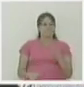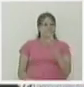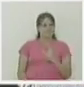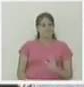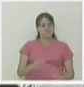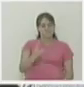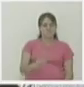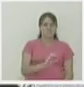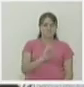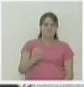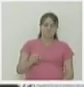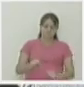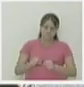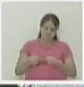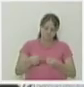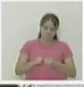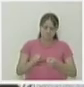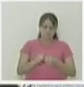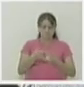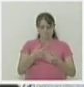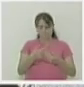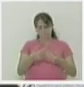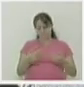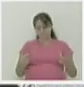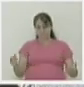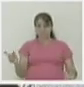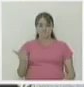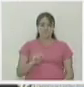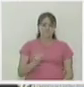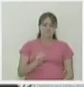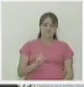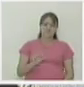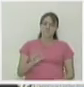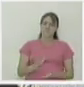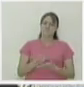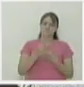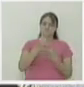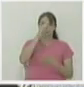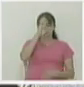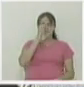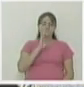em fazer mil coisas. Não, a salvação é gratuita. Claro,